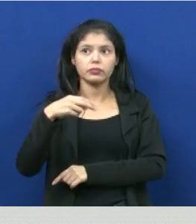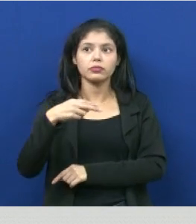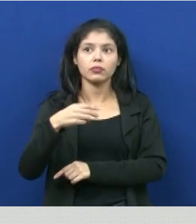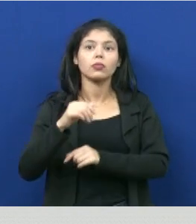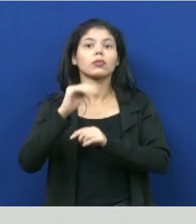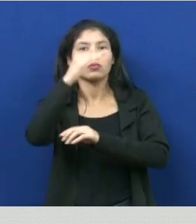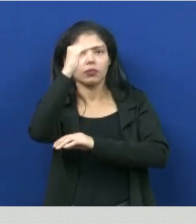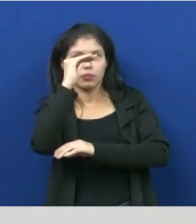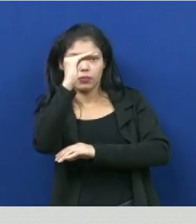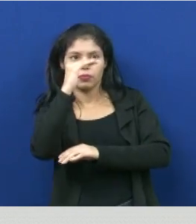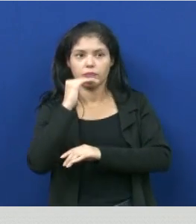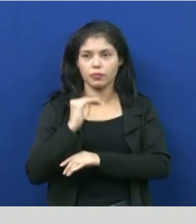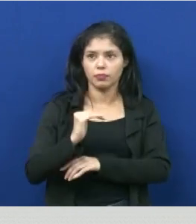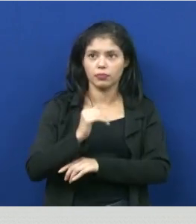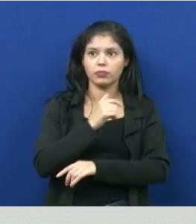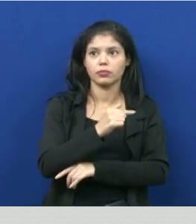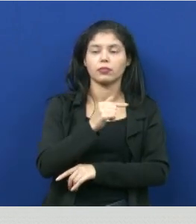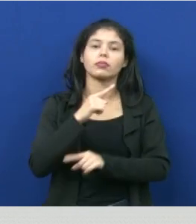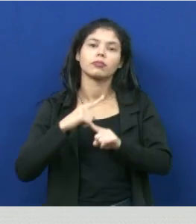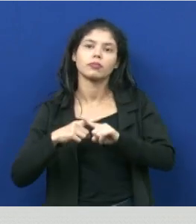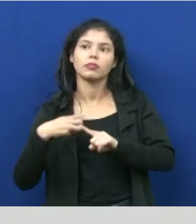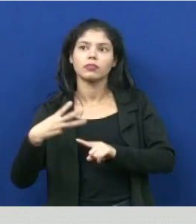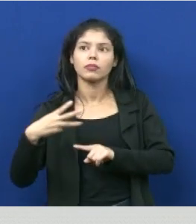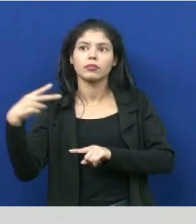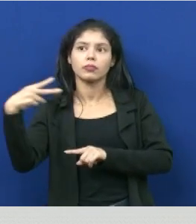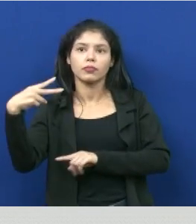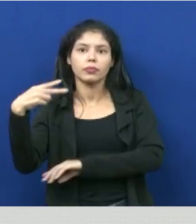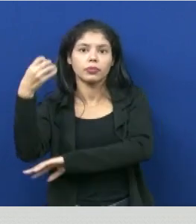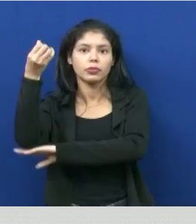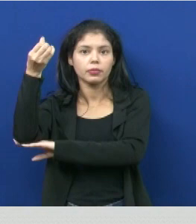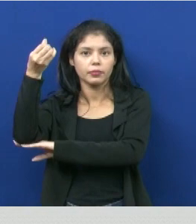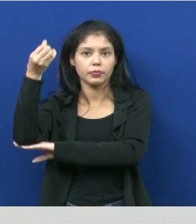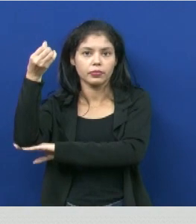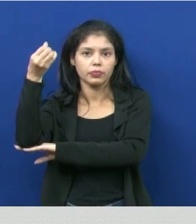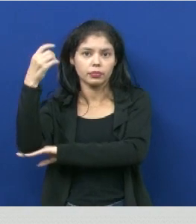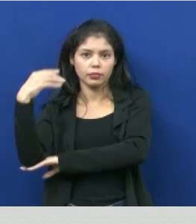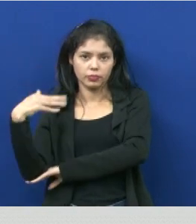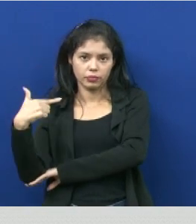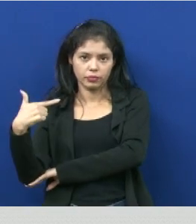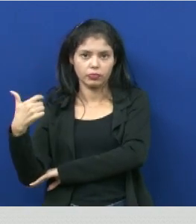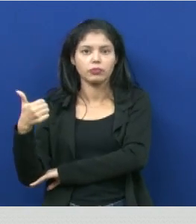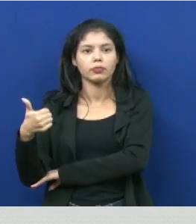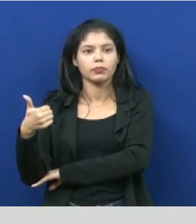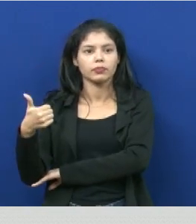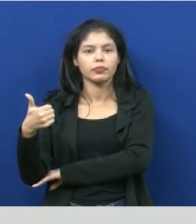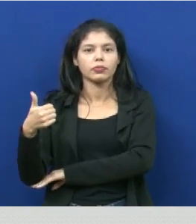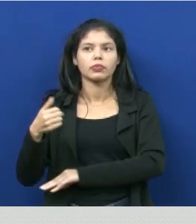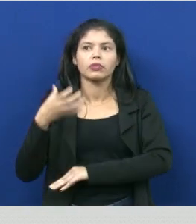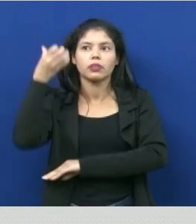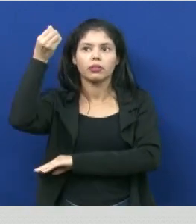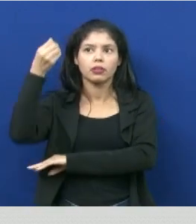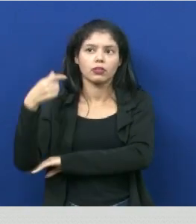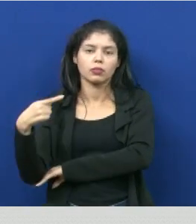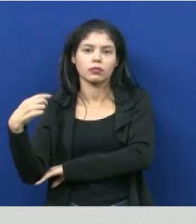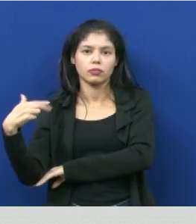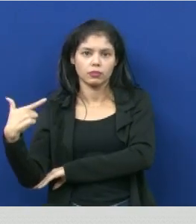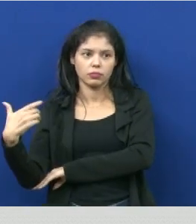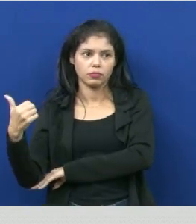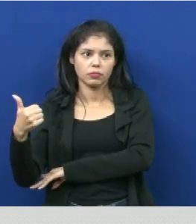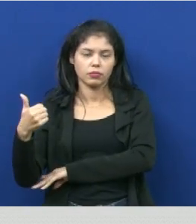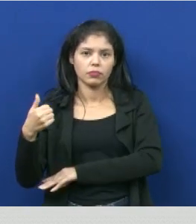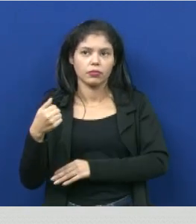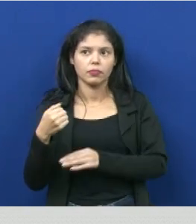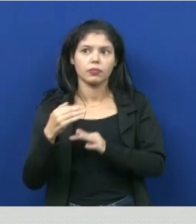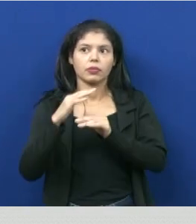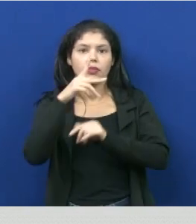o numerador quanto o denominador. E encontramos 6 sobre 21. 6 sobre 21 é a